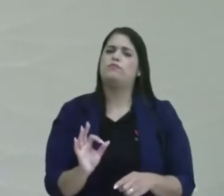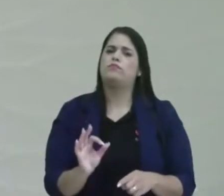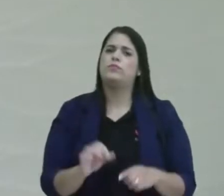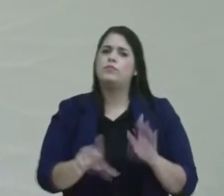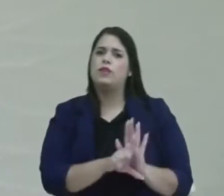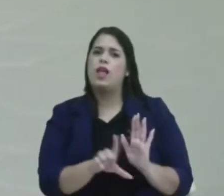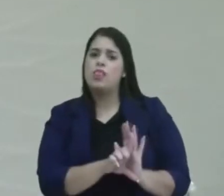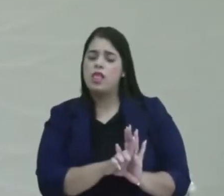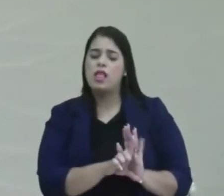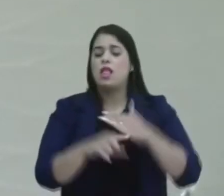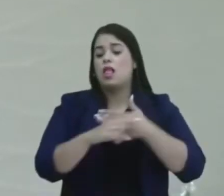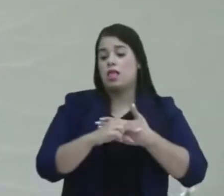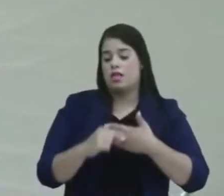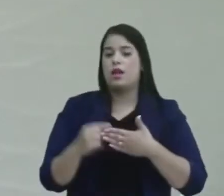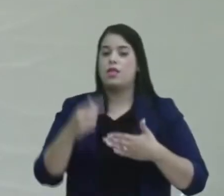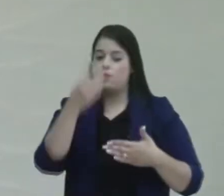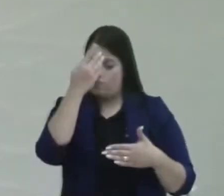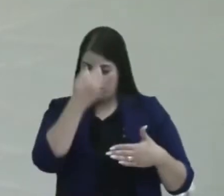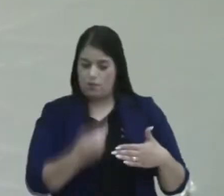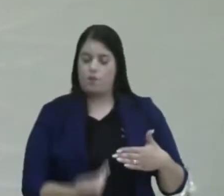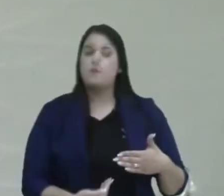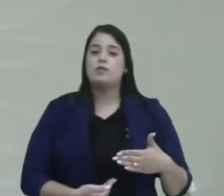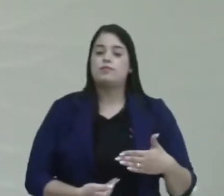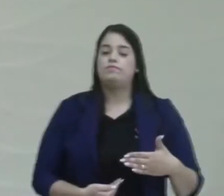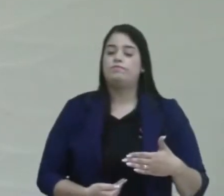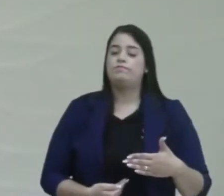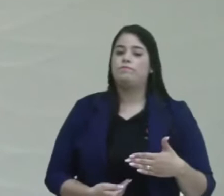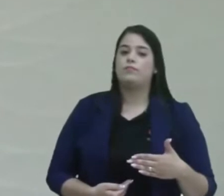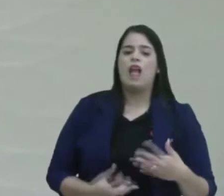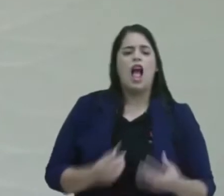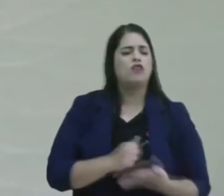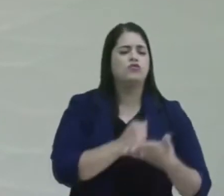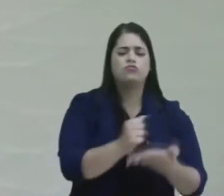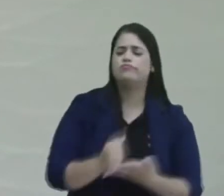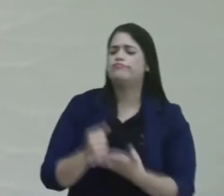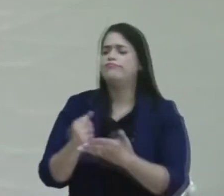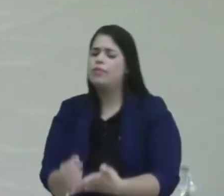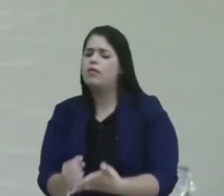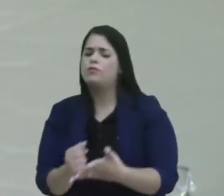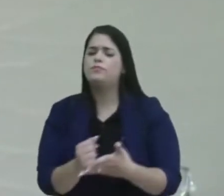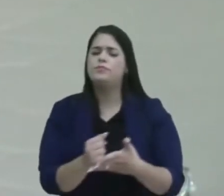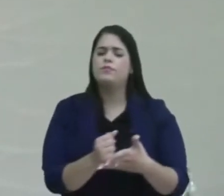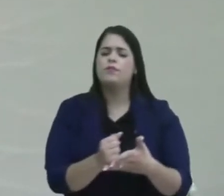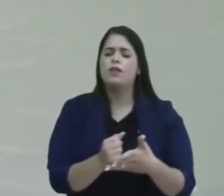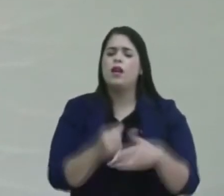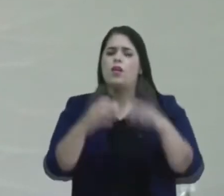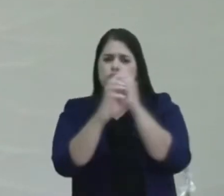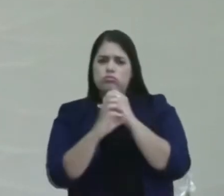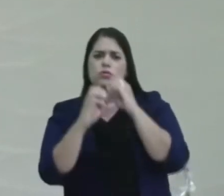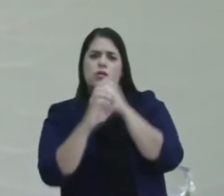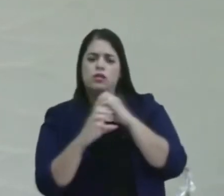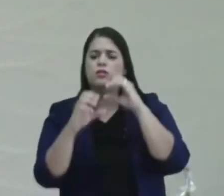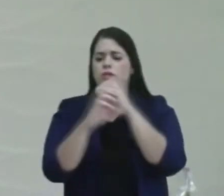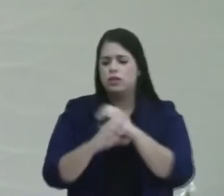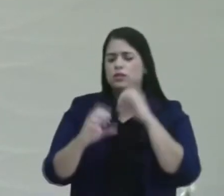por nós, a lei Ailson Campos, né, que beneficiou aí vários artistas, não só os artistas, mas todos que se envolvem e